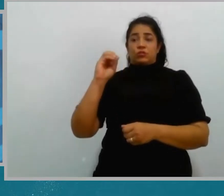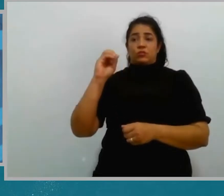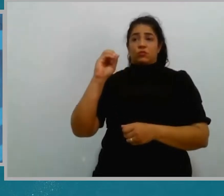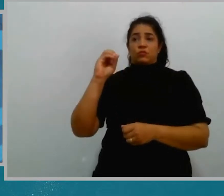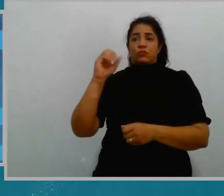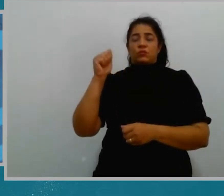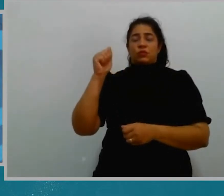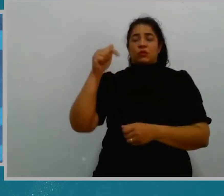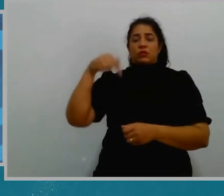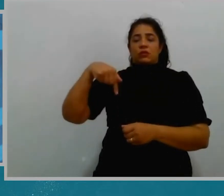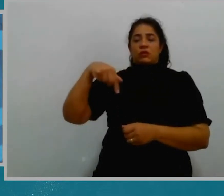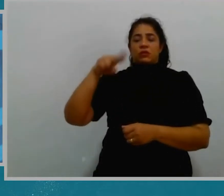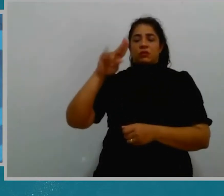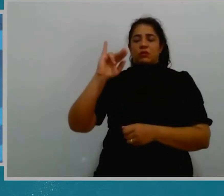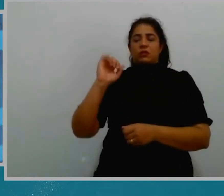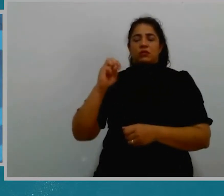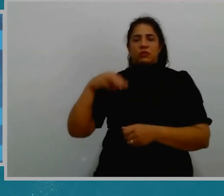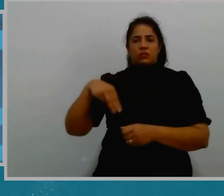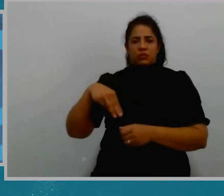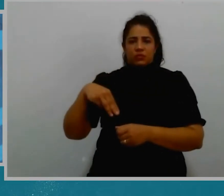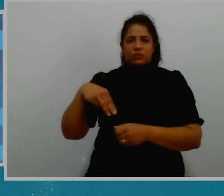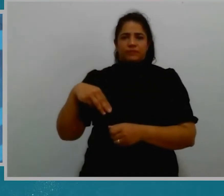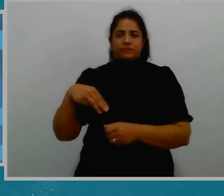e Zedequias.